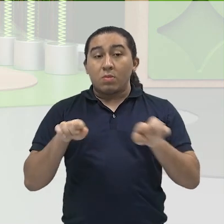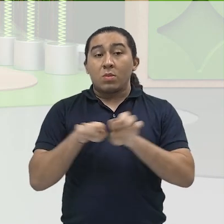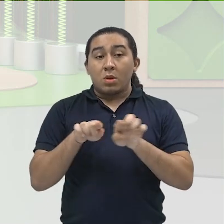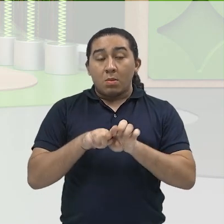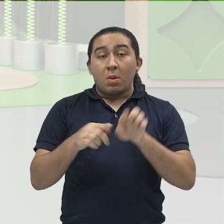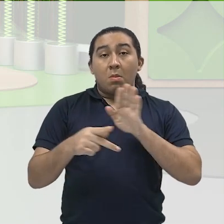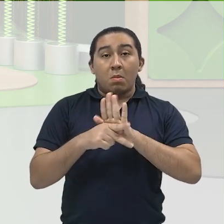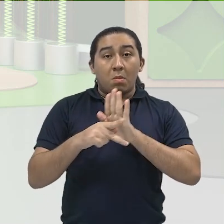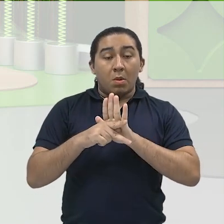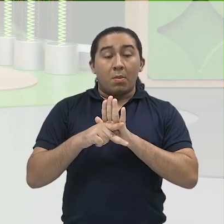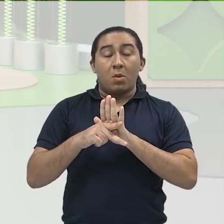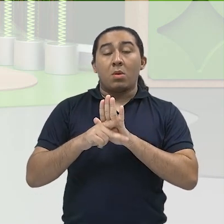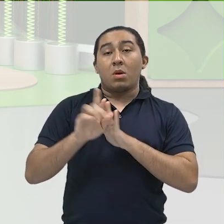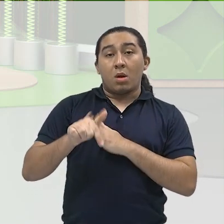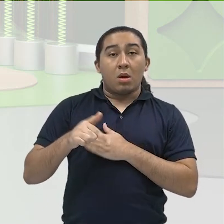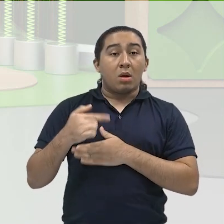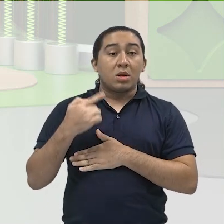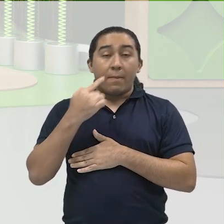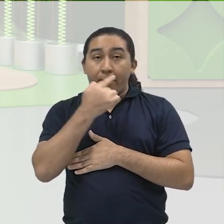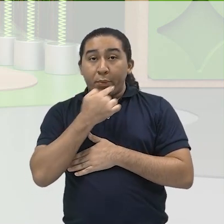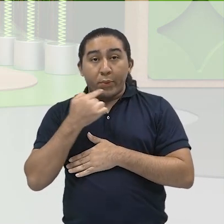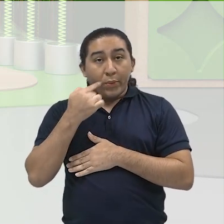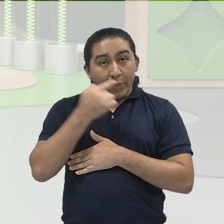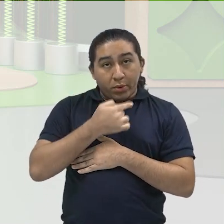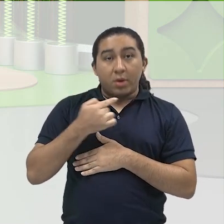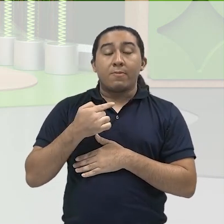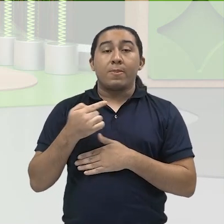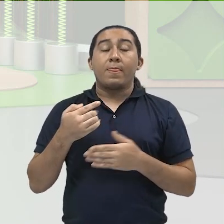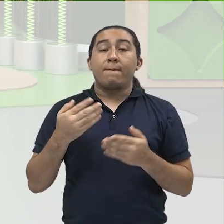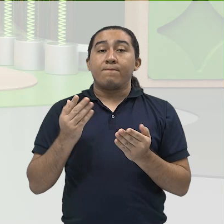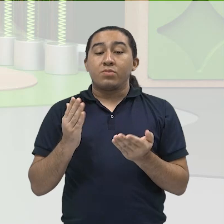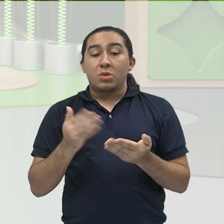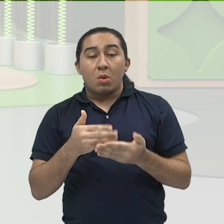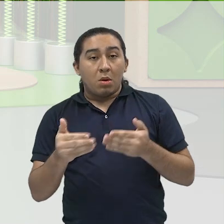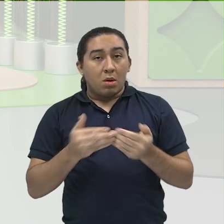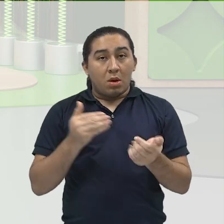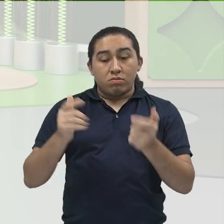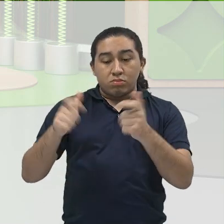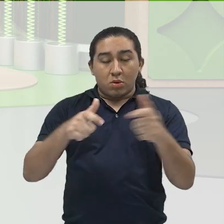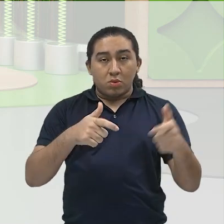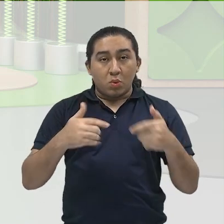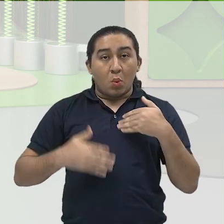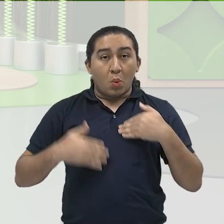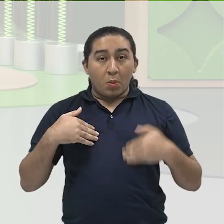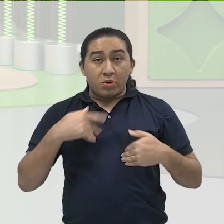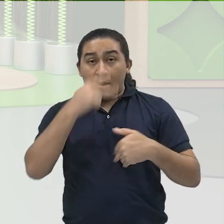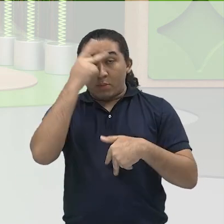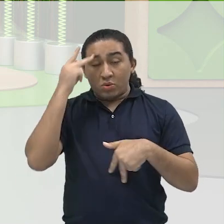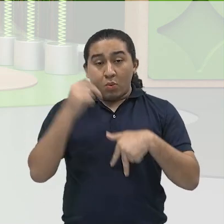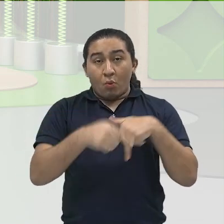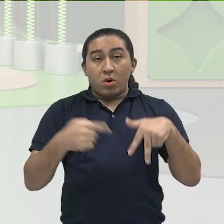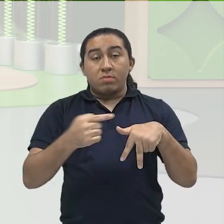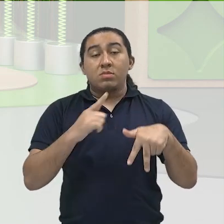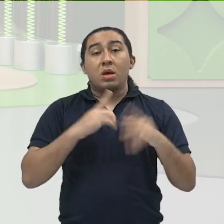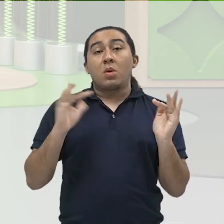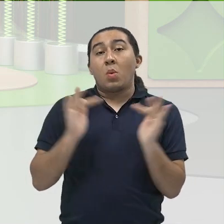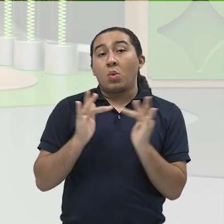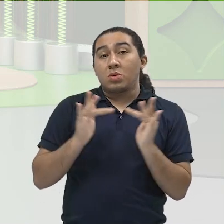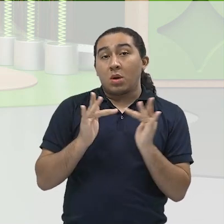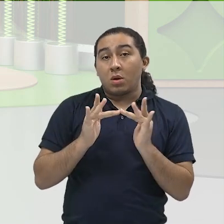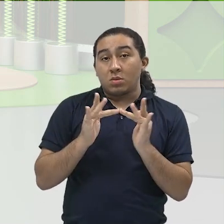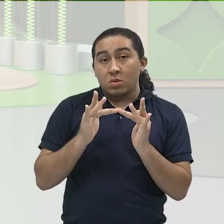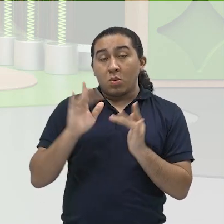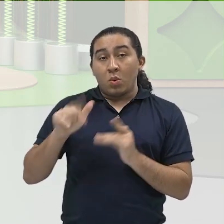mucosas da boca. Ou seja, qualquer lugar que teve contato com esse vírus, a pessoa pode desenvolver essas verrugas